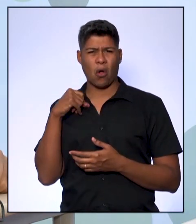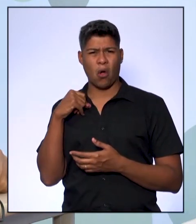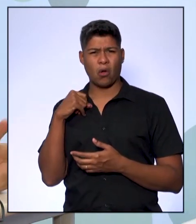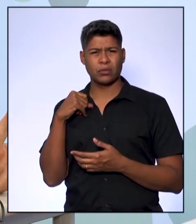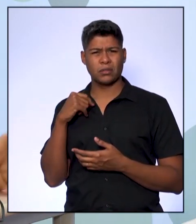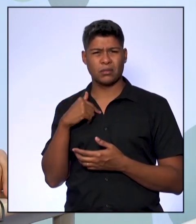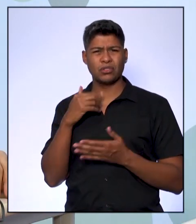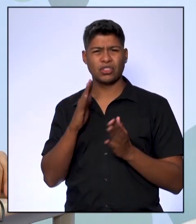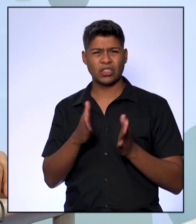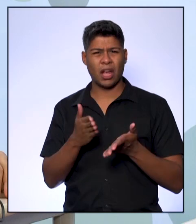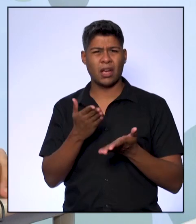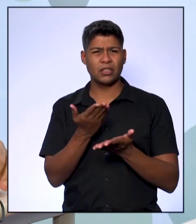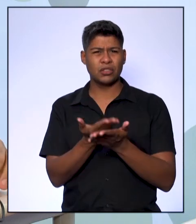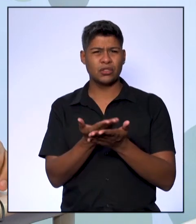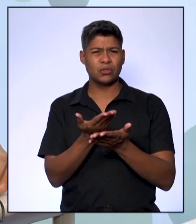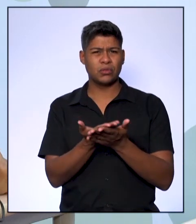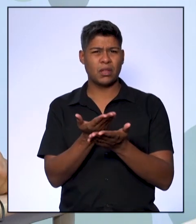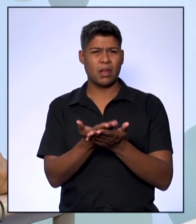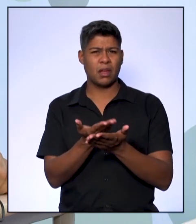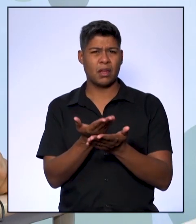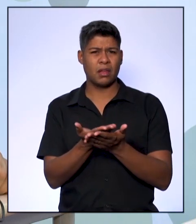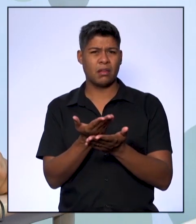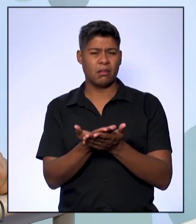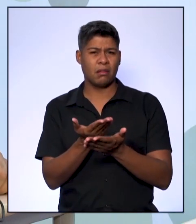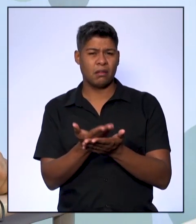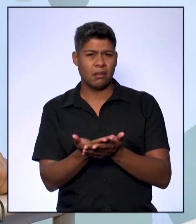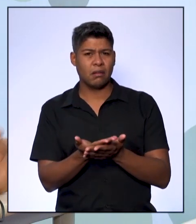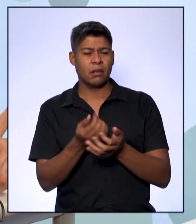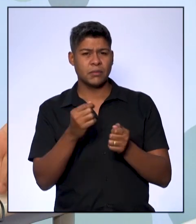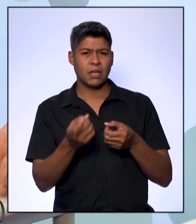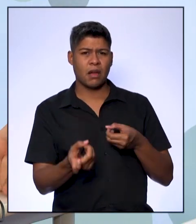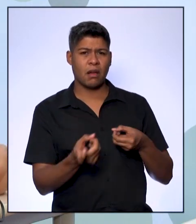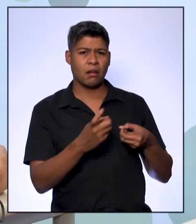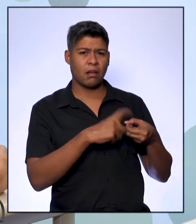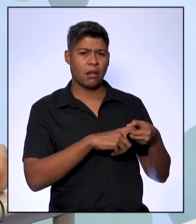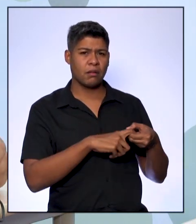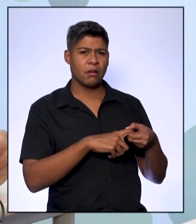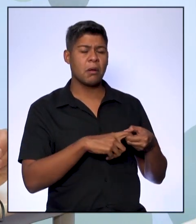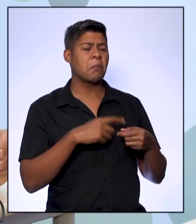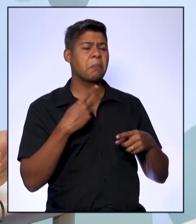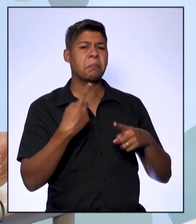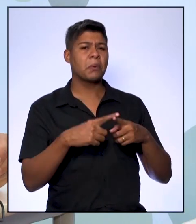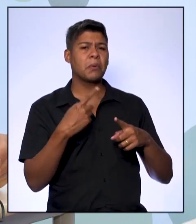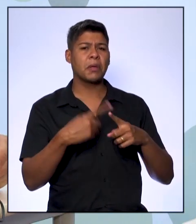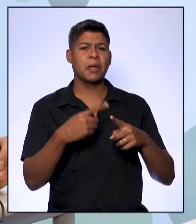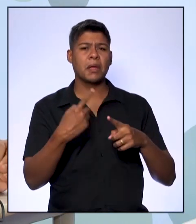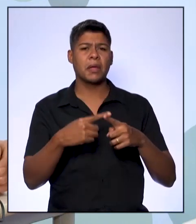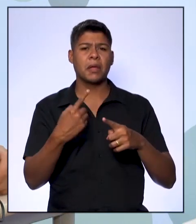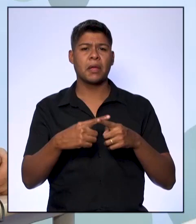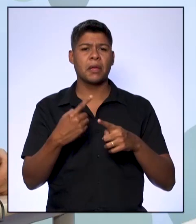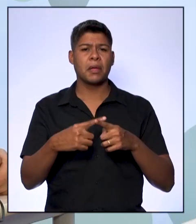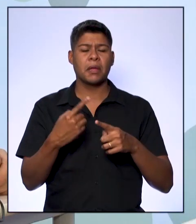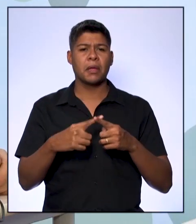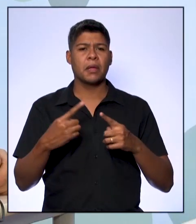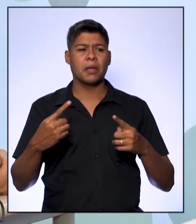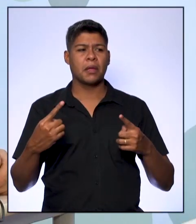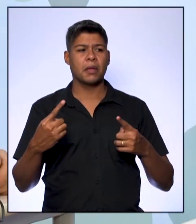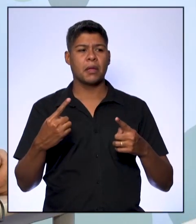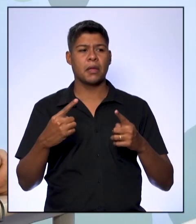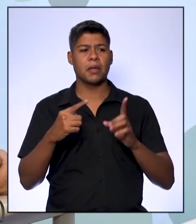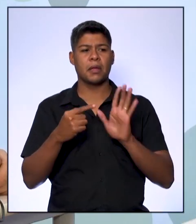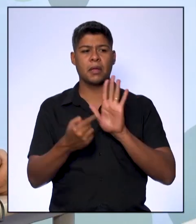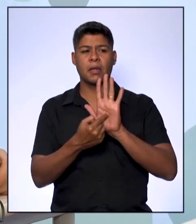já estudei eu lembro que a minha professora explicou beleza então vamos ver tomar por quê que é uma metáfora que nós chamamos também de comparação